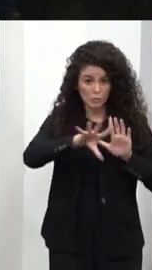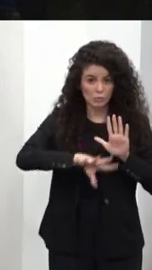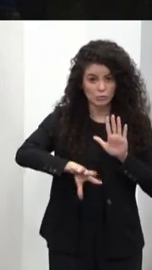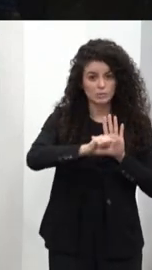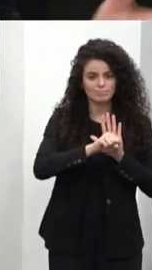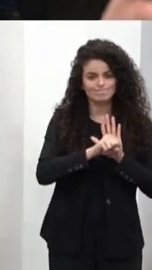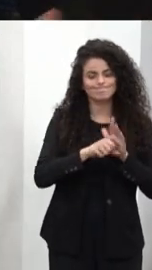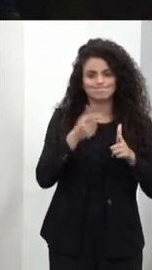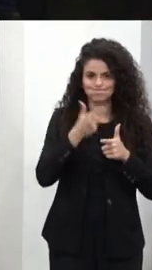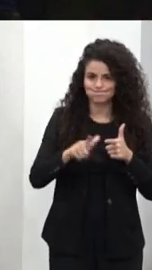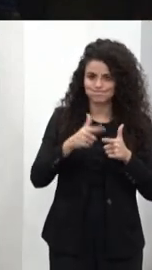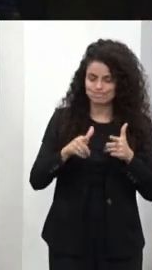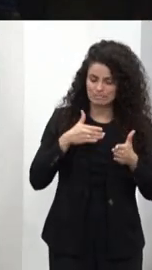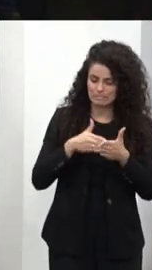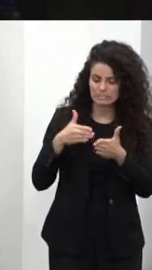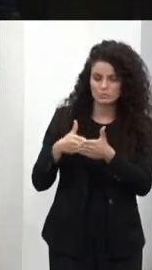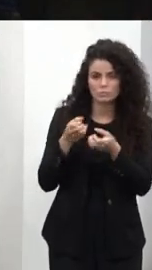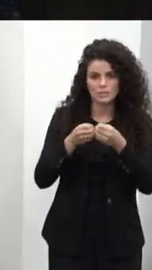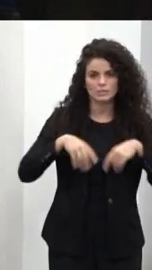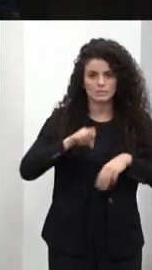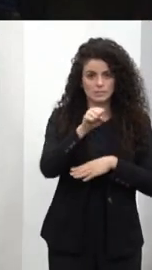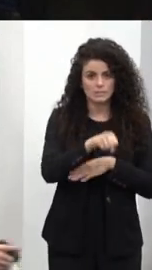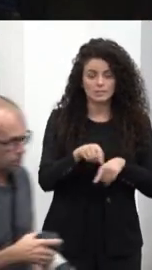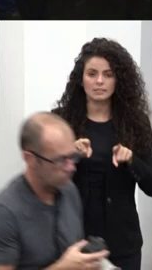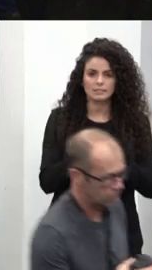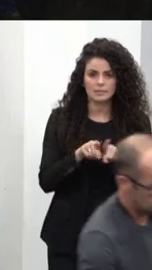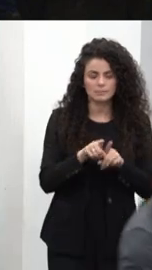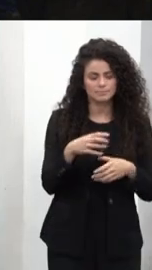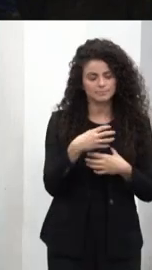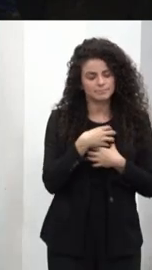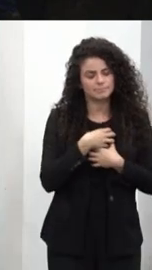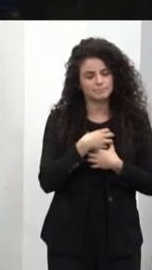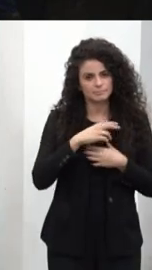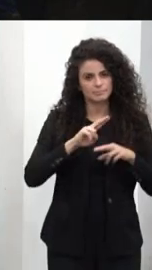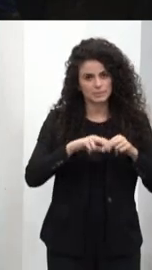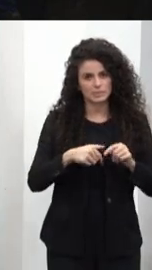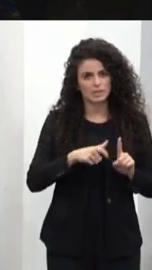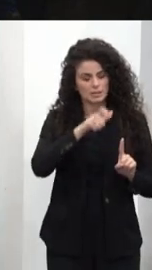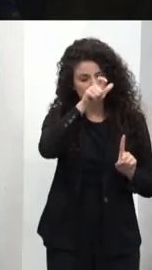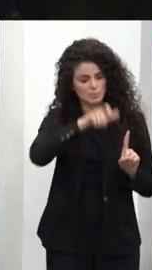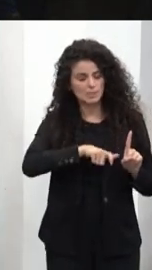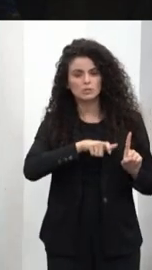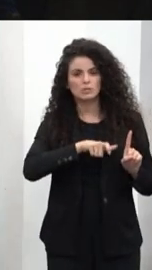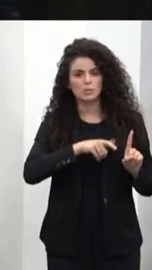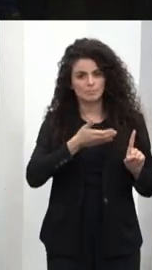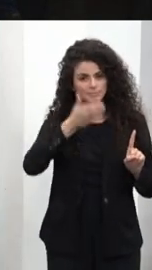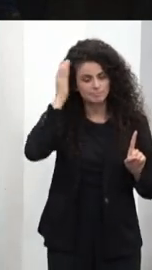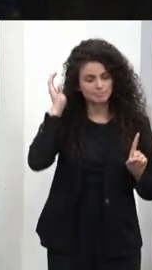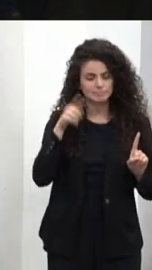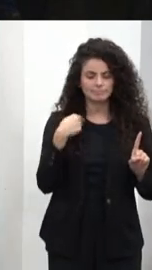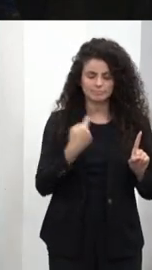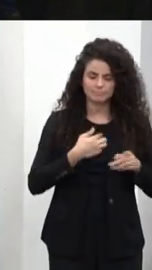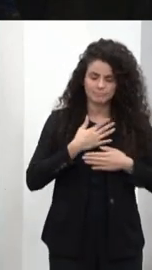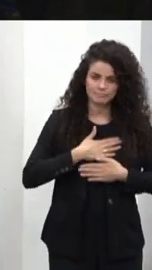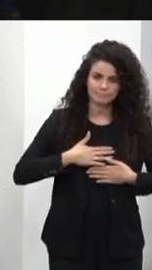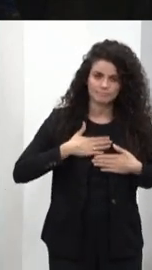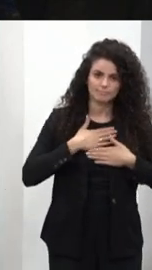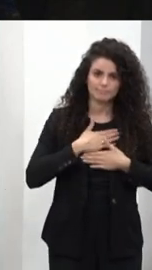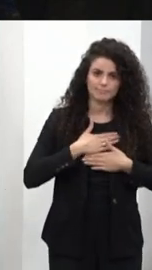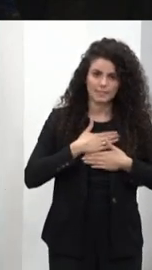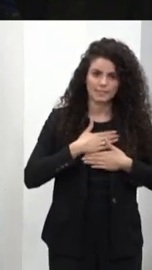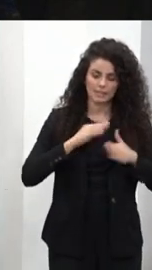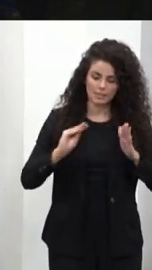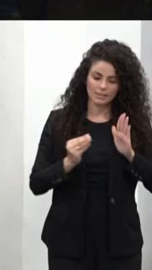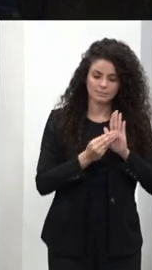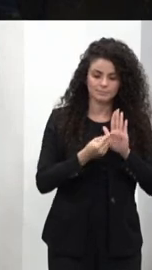muito aí pelo pelo Paulo Gustavo personagem que dá nome A Lei e de que todos gostavamos e que queremos então um ralo